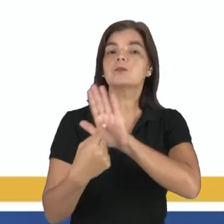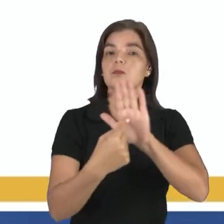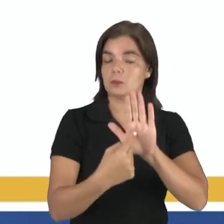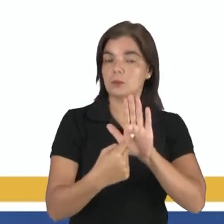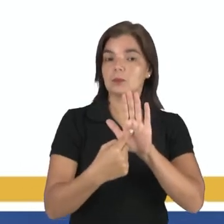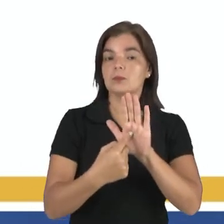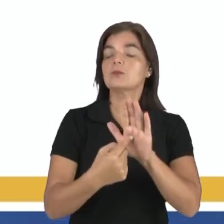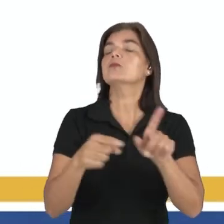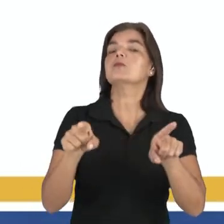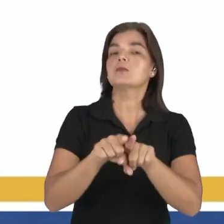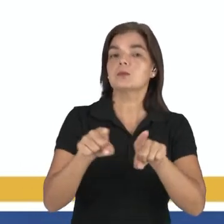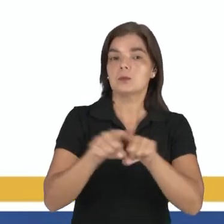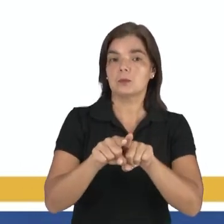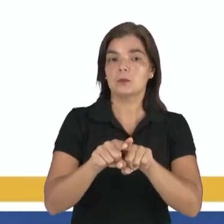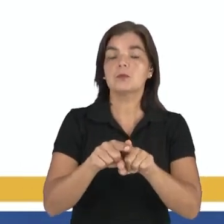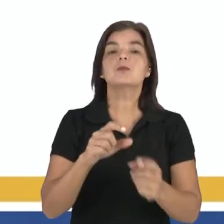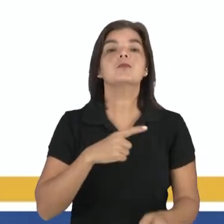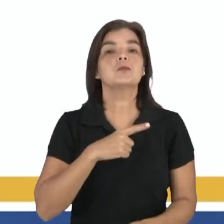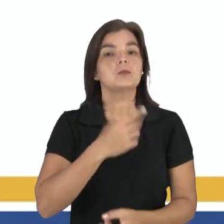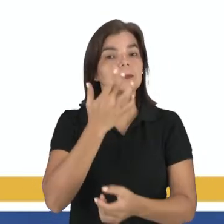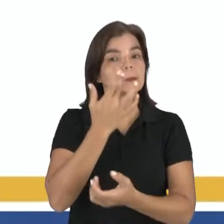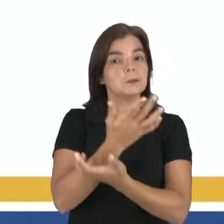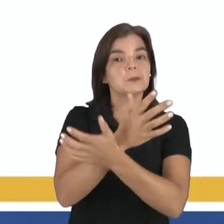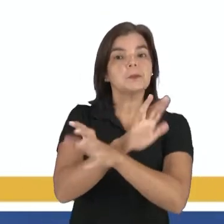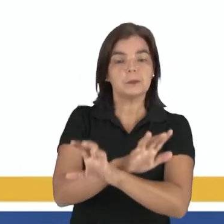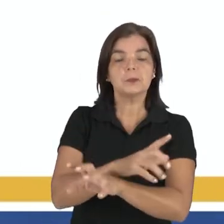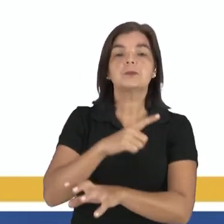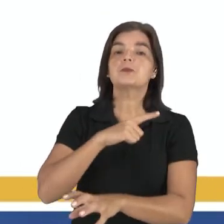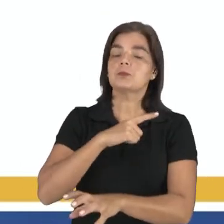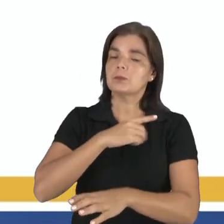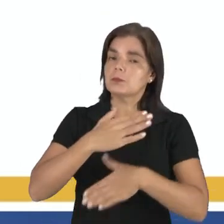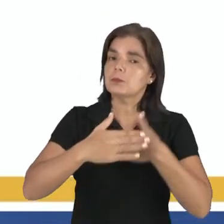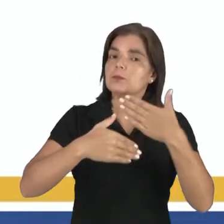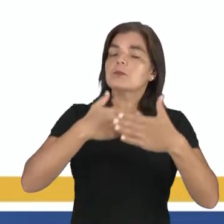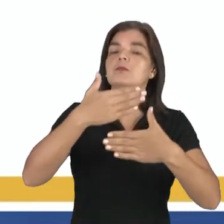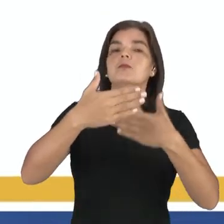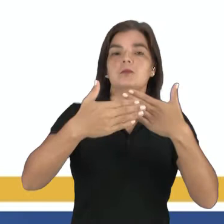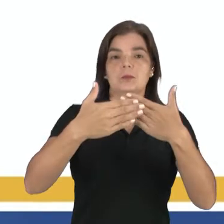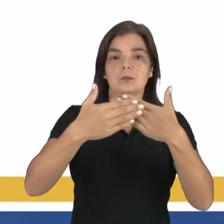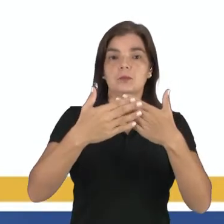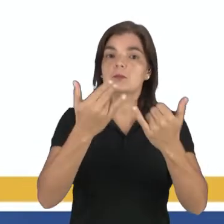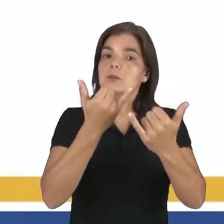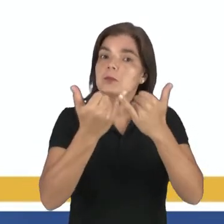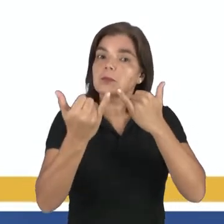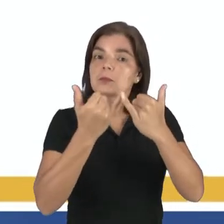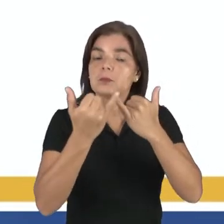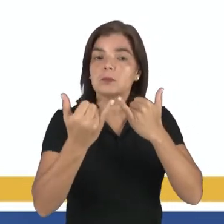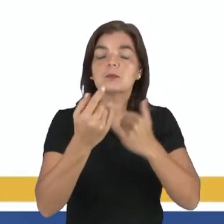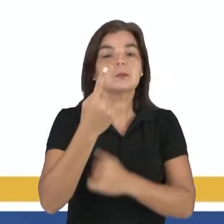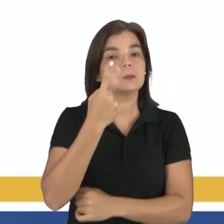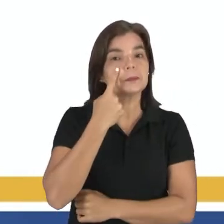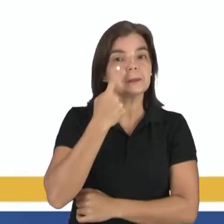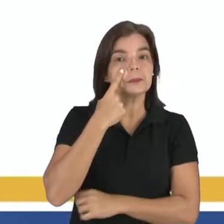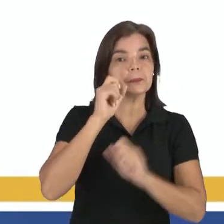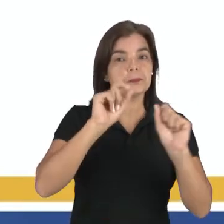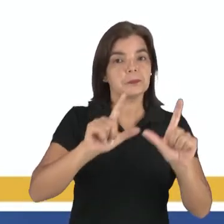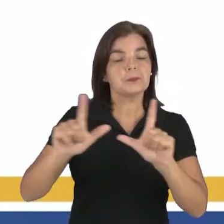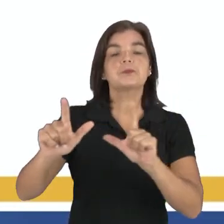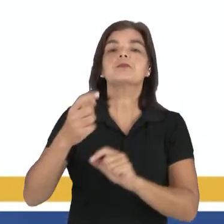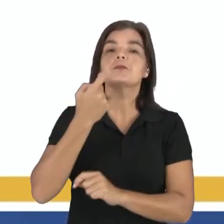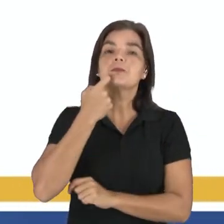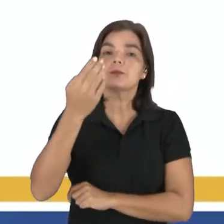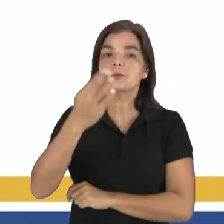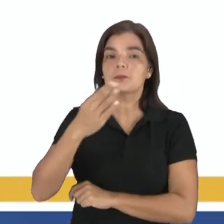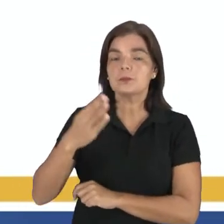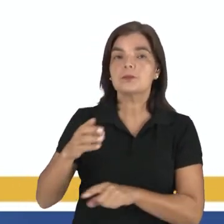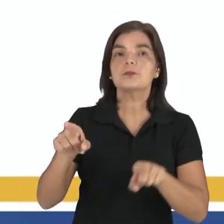os organismos vertebrados, eles possuem o desenvolvimento embrionar similar, como a gente pode ver aqui os peixes,